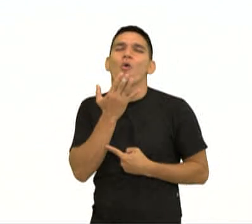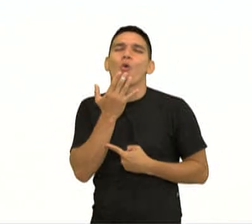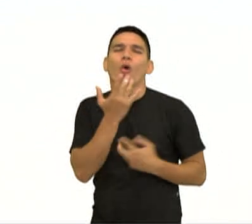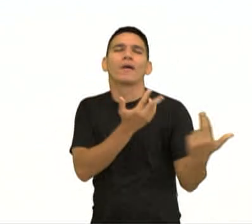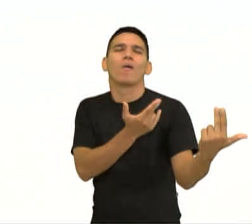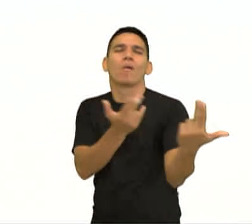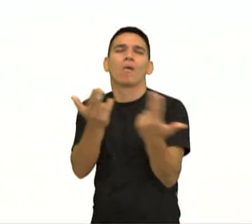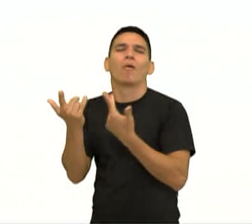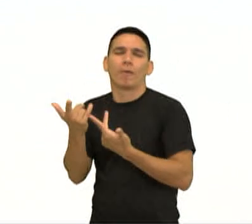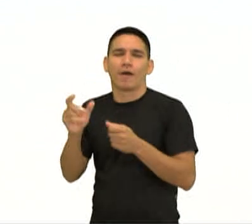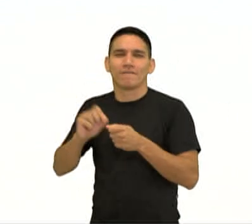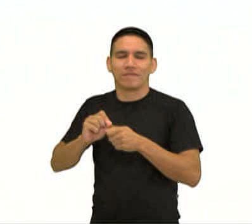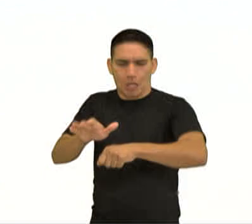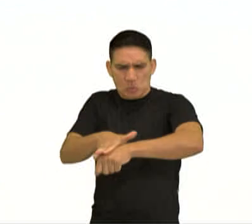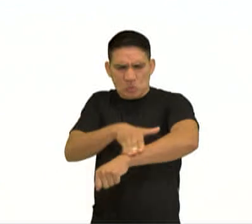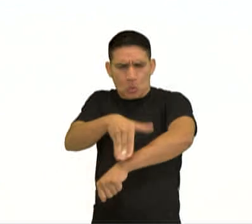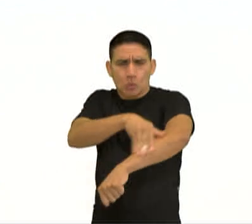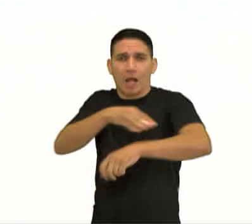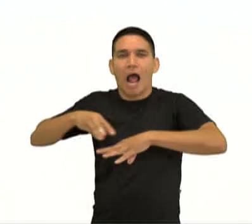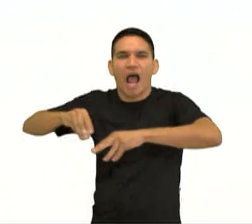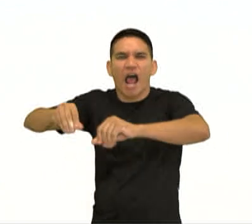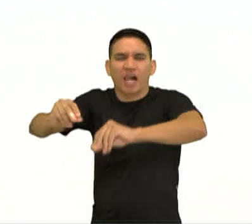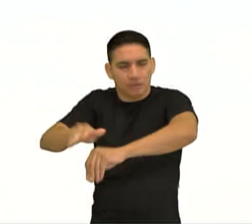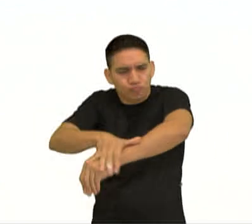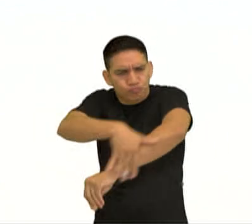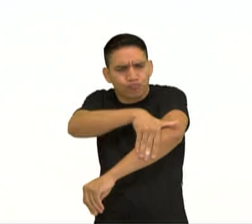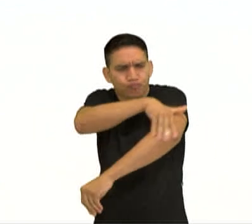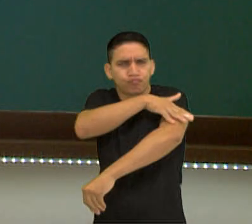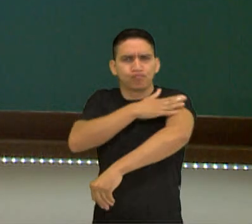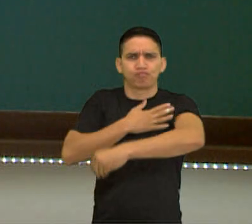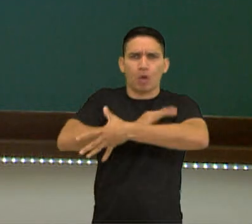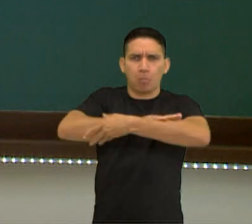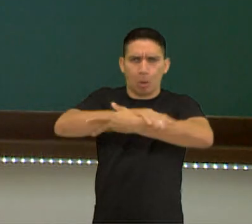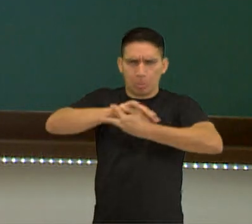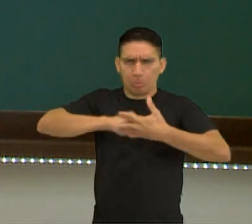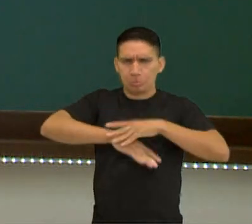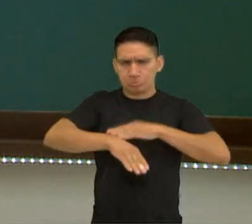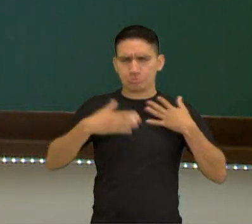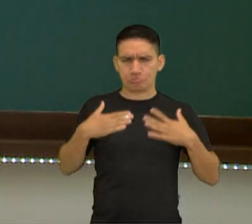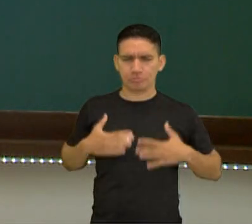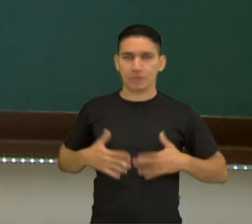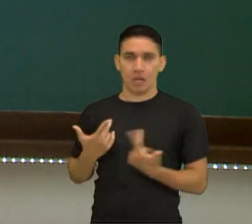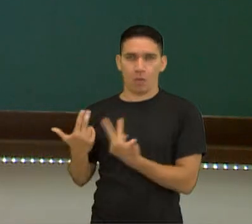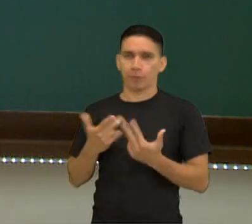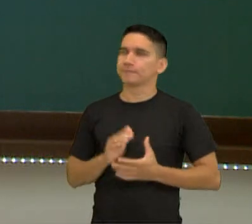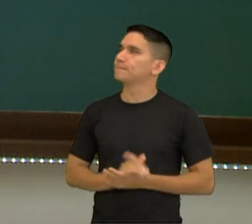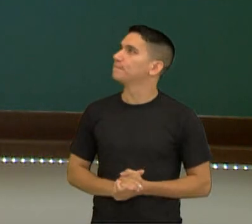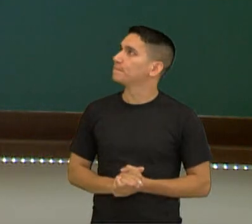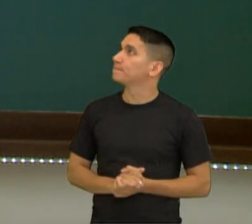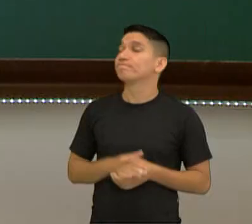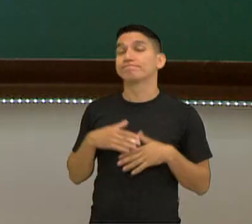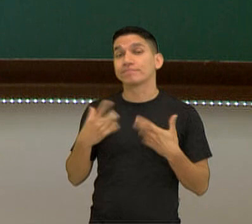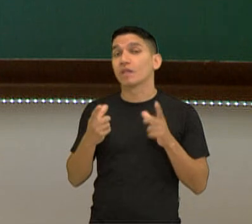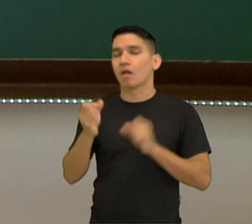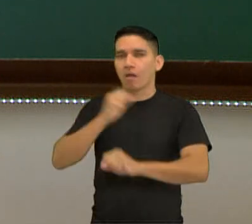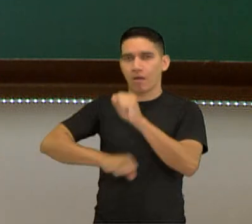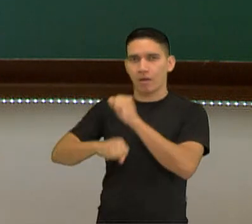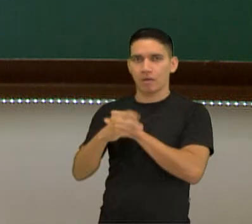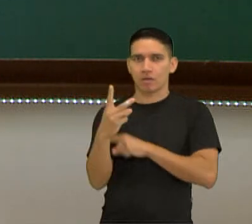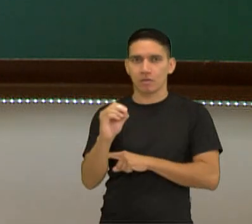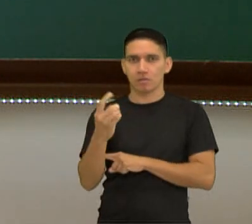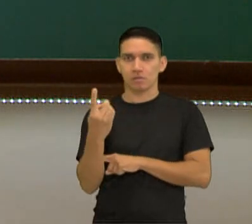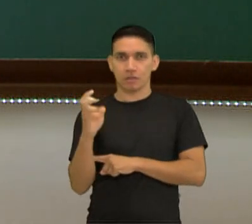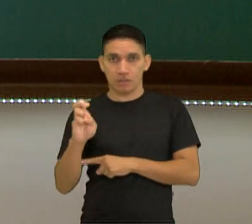eles passaram argila no corpo, ok? E em 2015, na